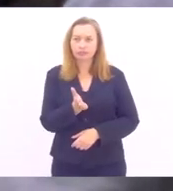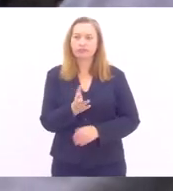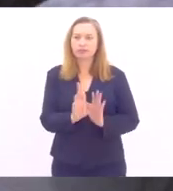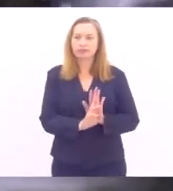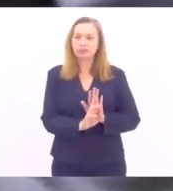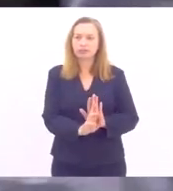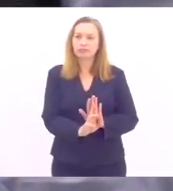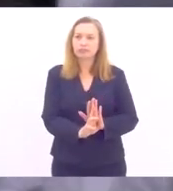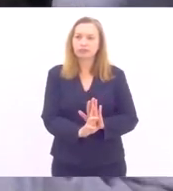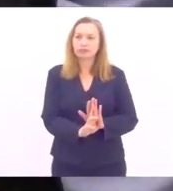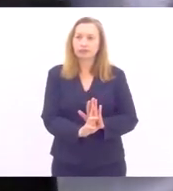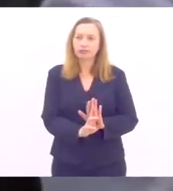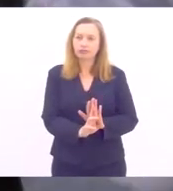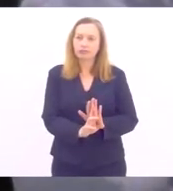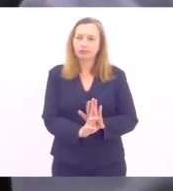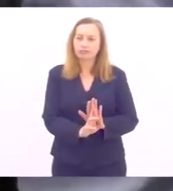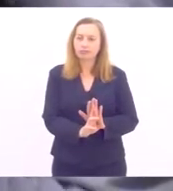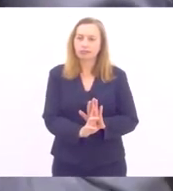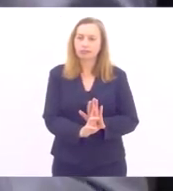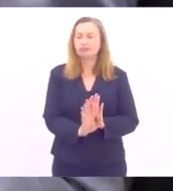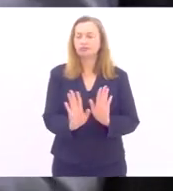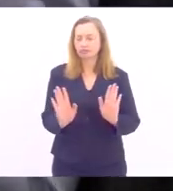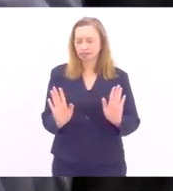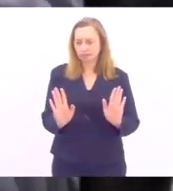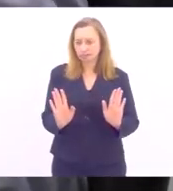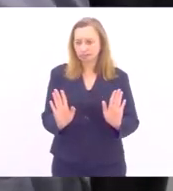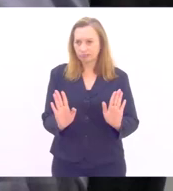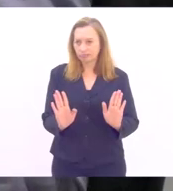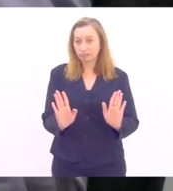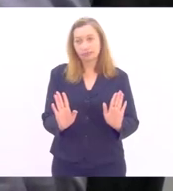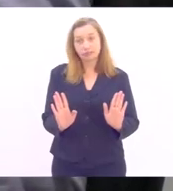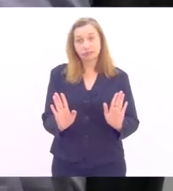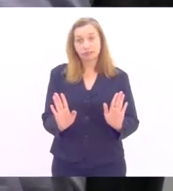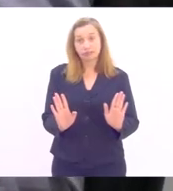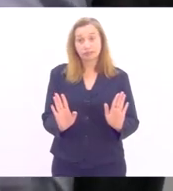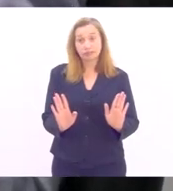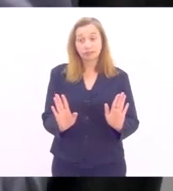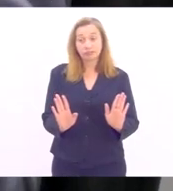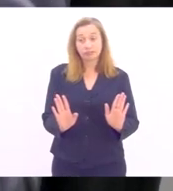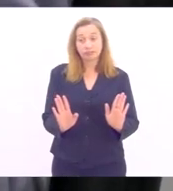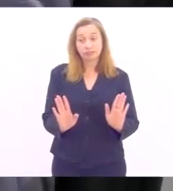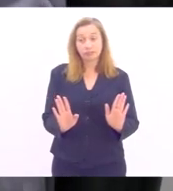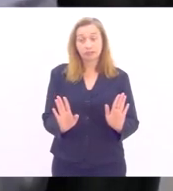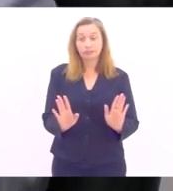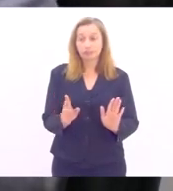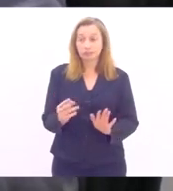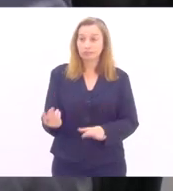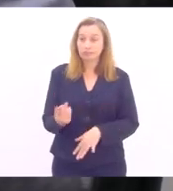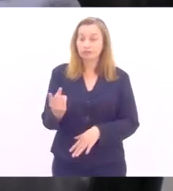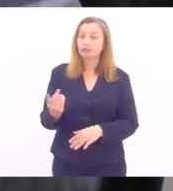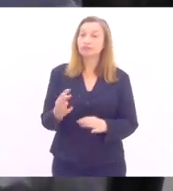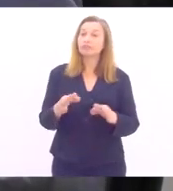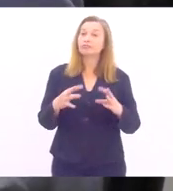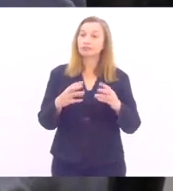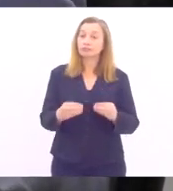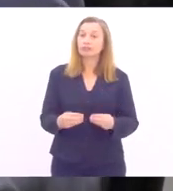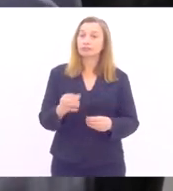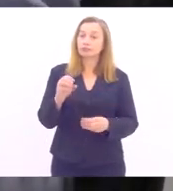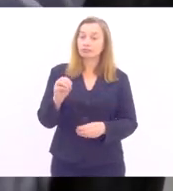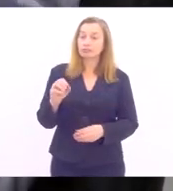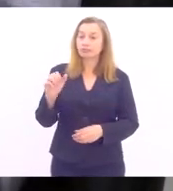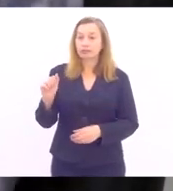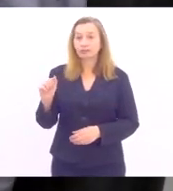representada. Então, não, mas veja bem, nós tivemos um critério que é o mesmo que vale para a OAB, para o MP, etc.